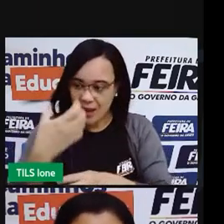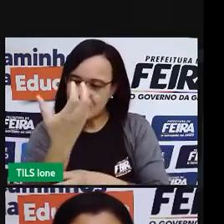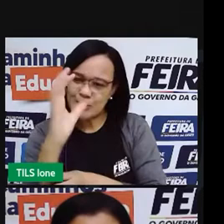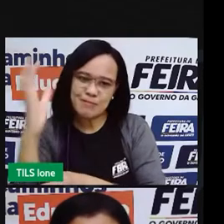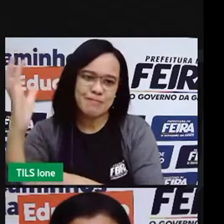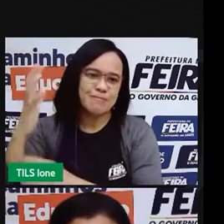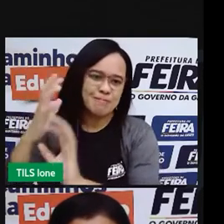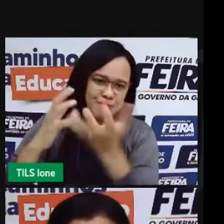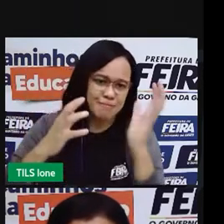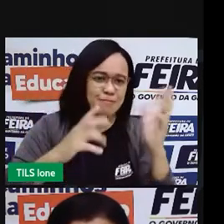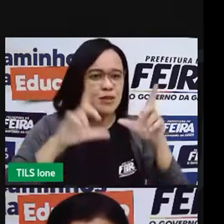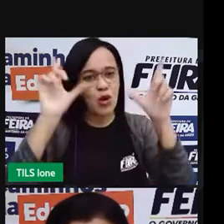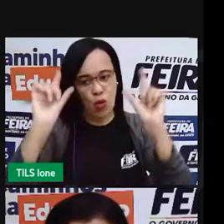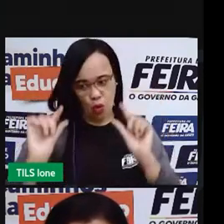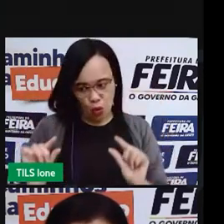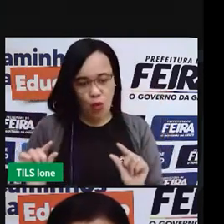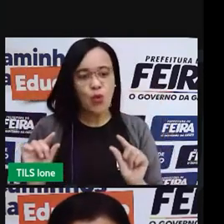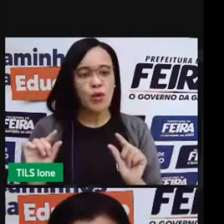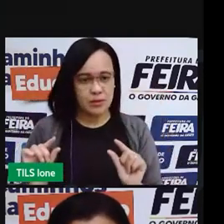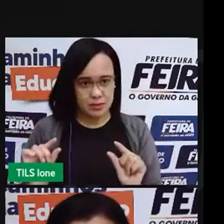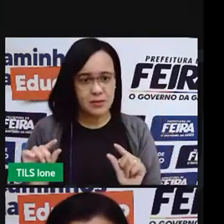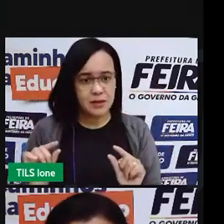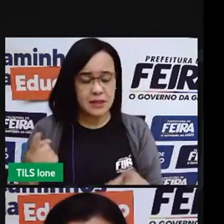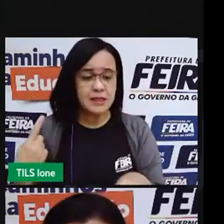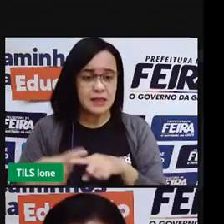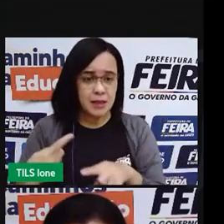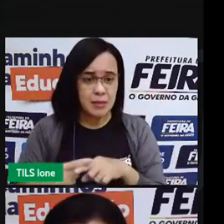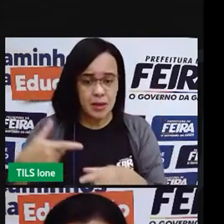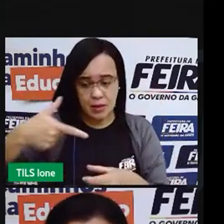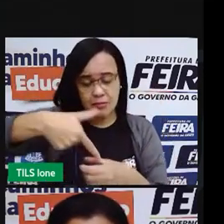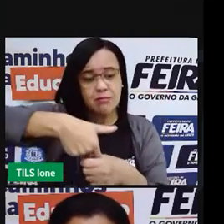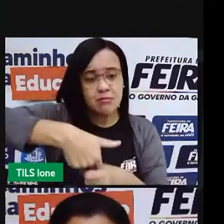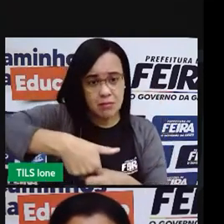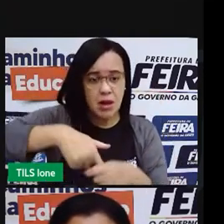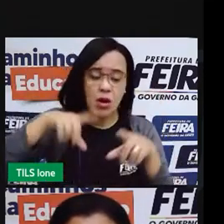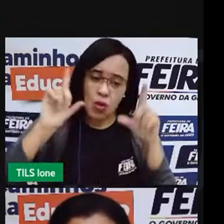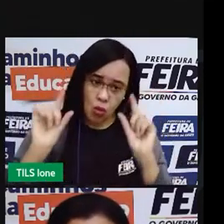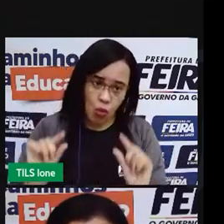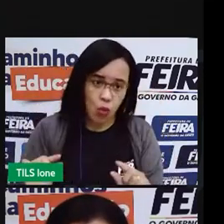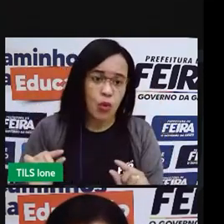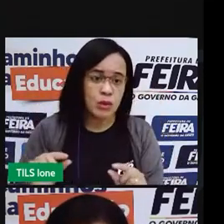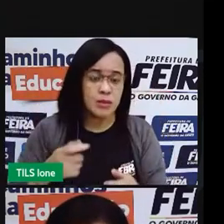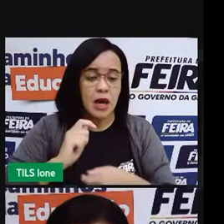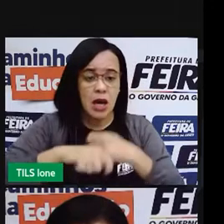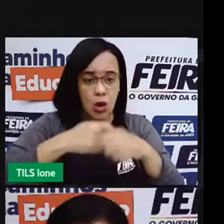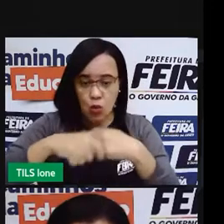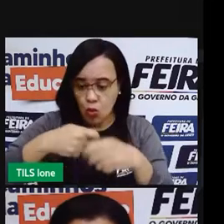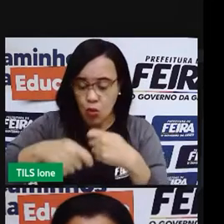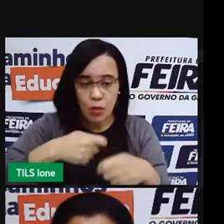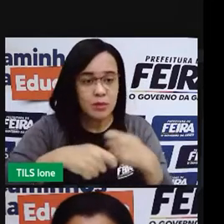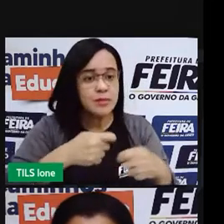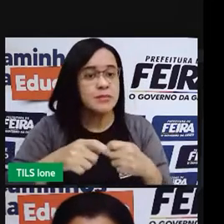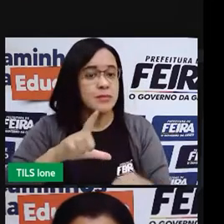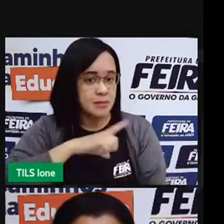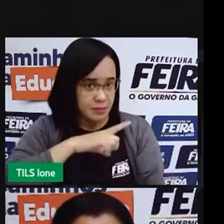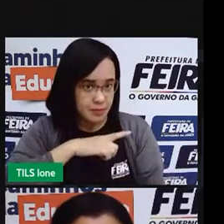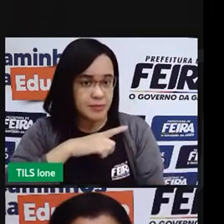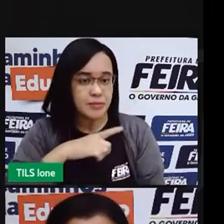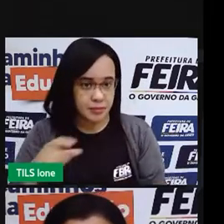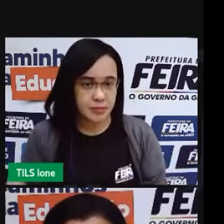reduz aí a quantidade de combustível que você gastaria para ir fazer aquela compra, ou